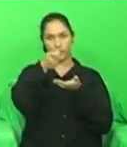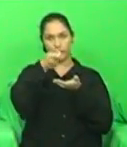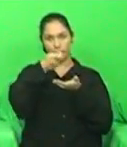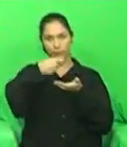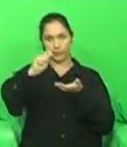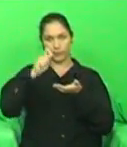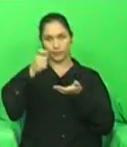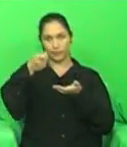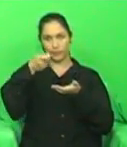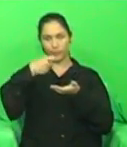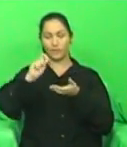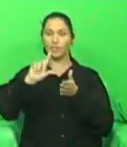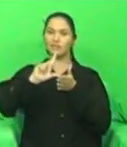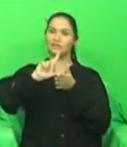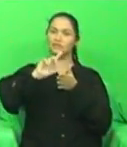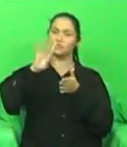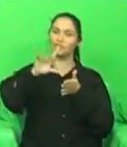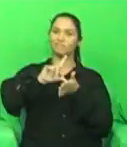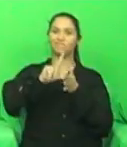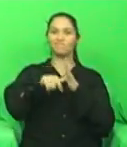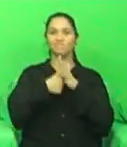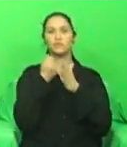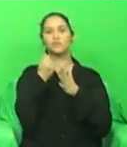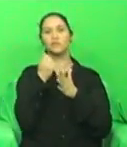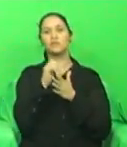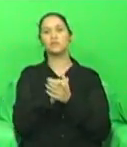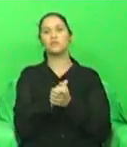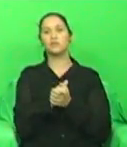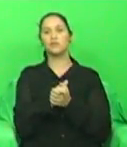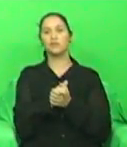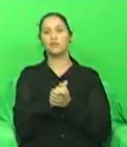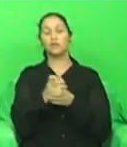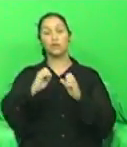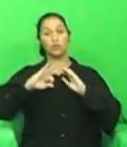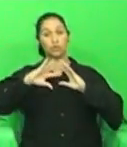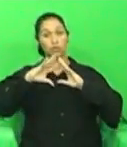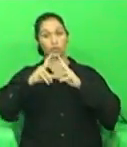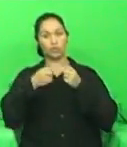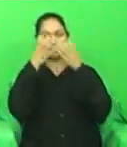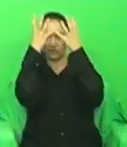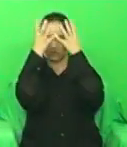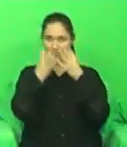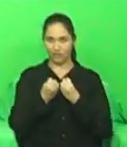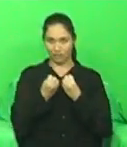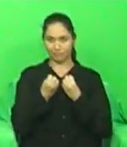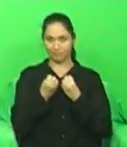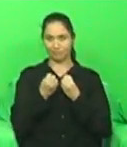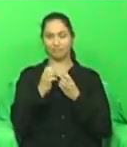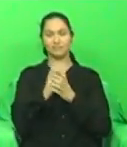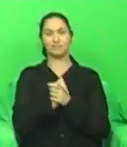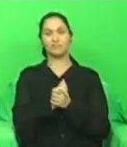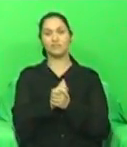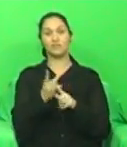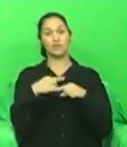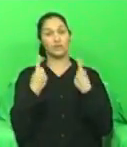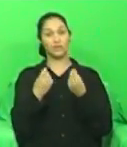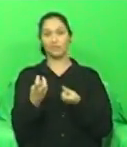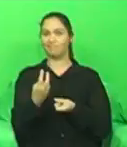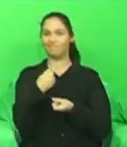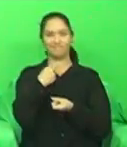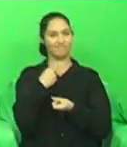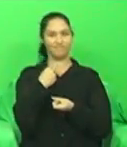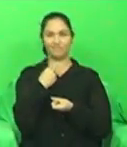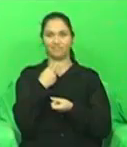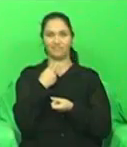esse acordo então acredito que essa polêmica é natural ela faz parte mas as partes têm que se entender nós não damos sugestão